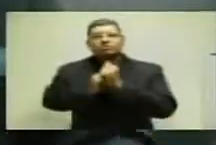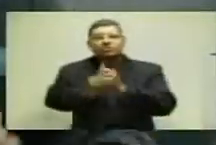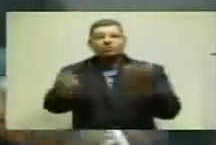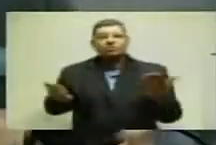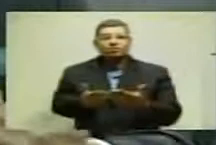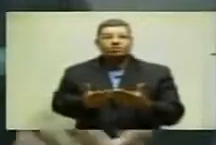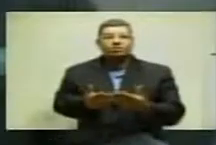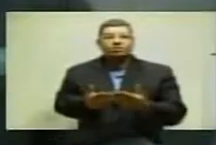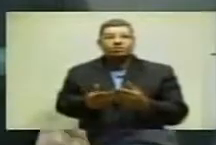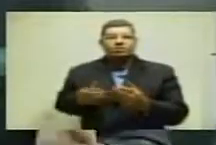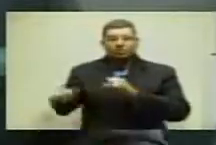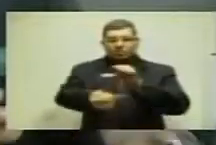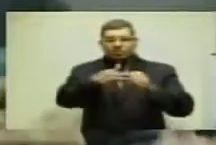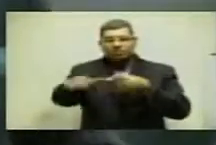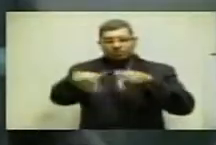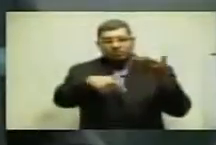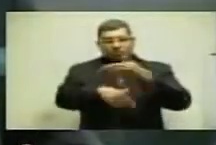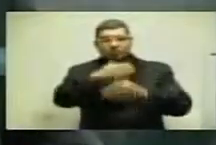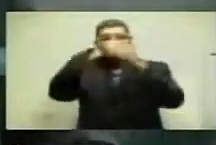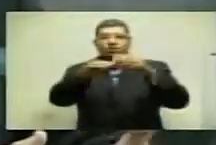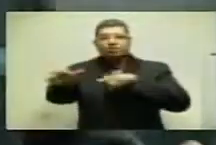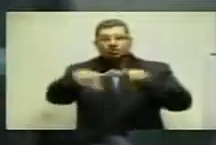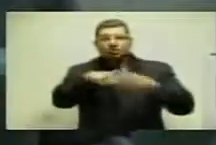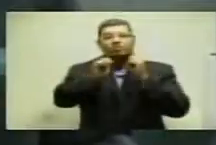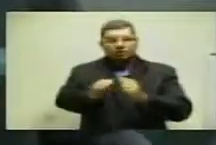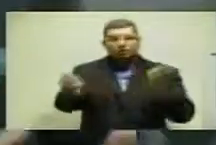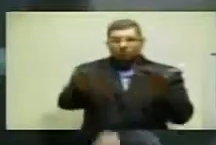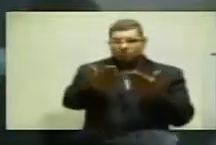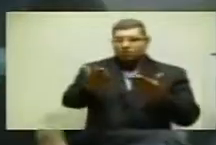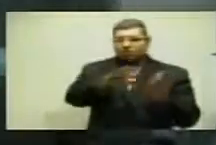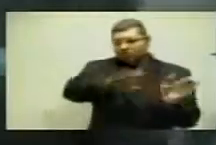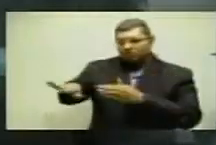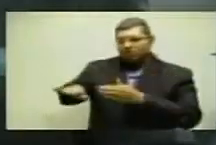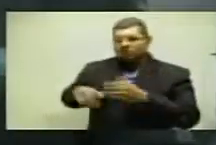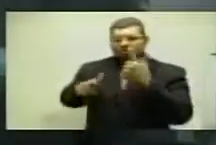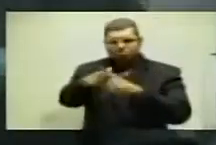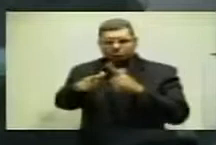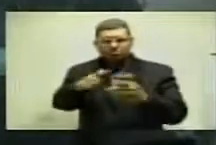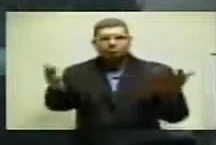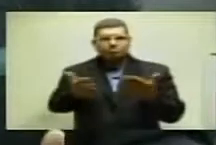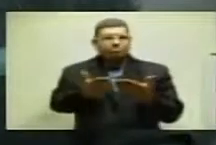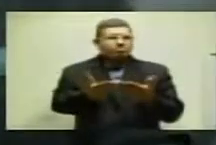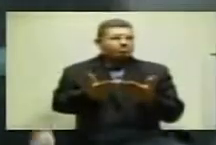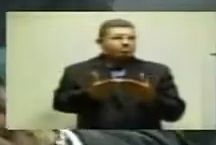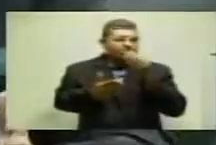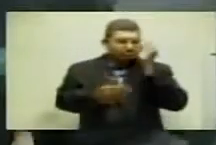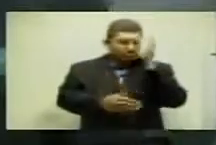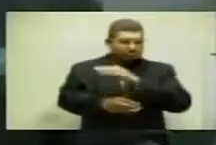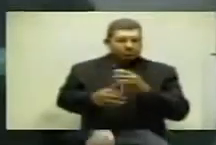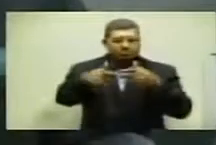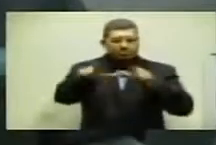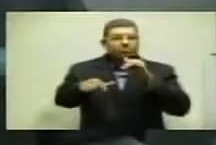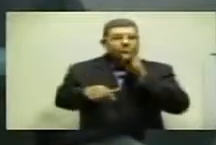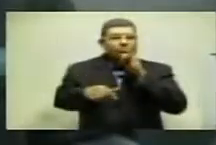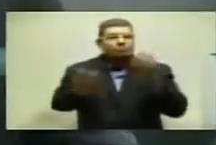acompanhando os desdobramentos de assuntos que alcançam a Zona Franca e que podem deixá-la numa situação delicada. Vide o